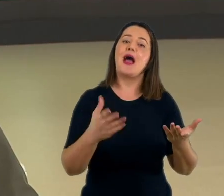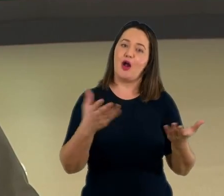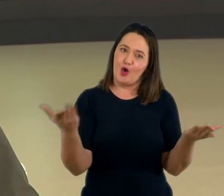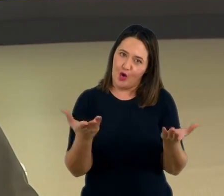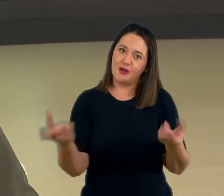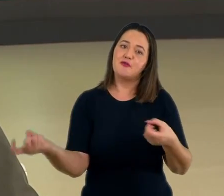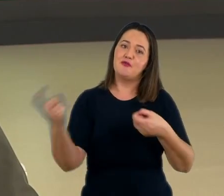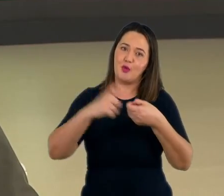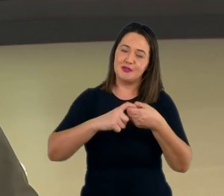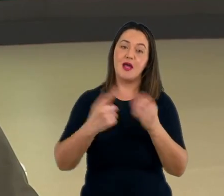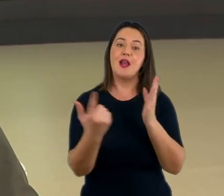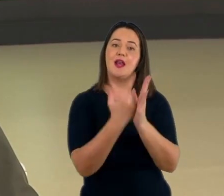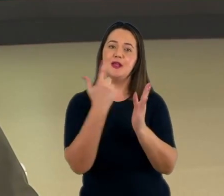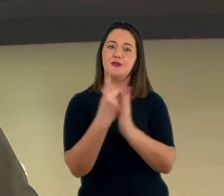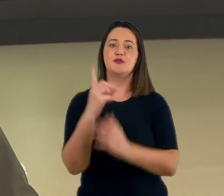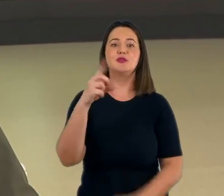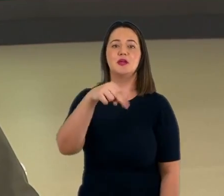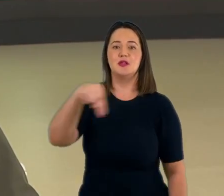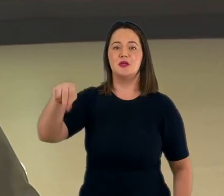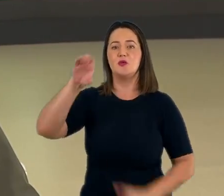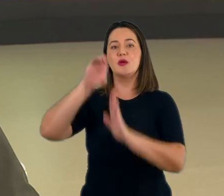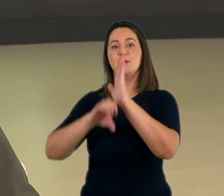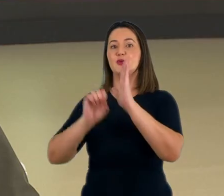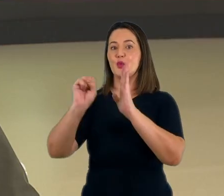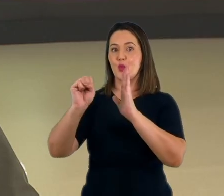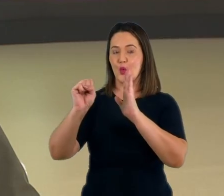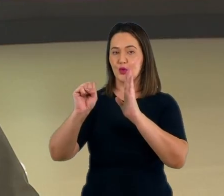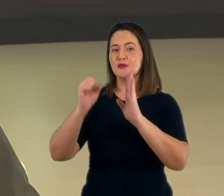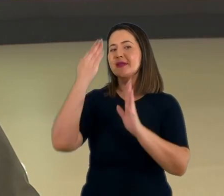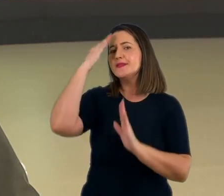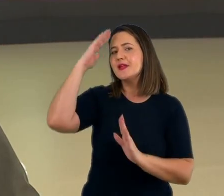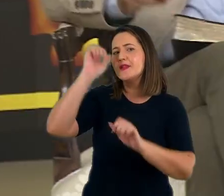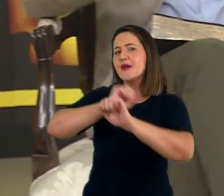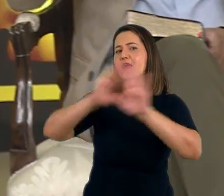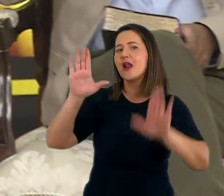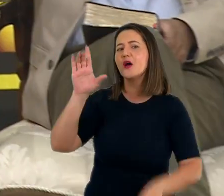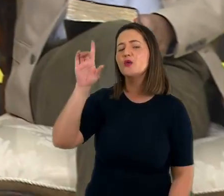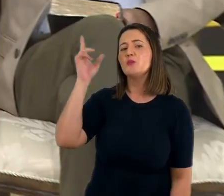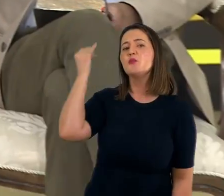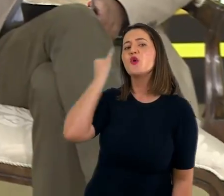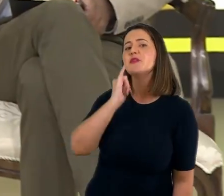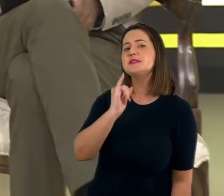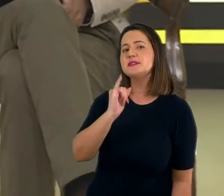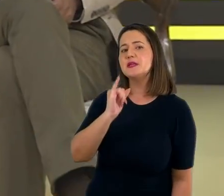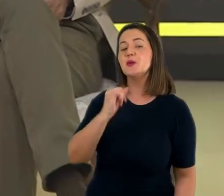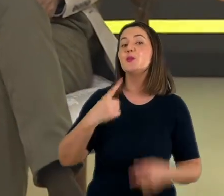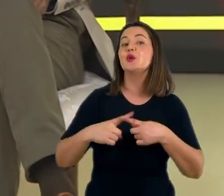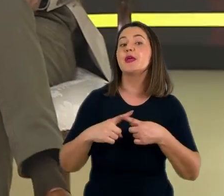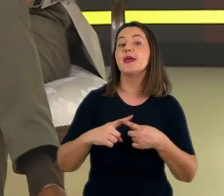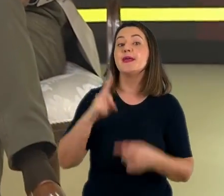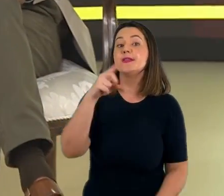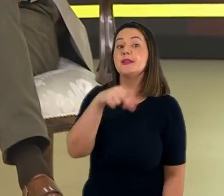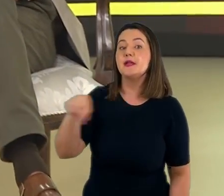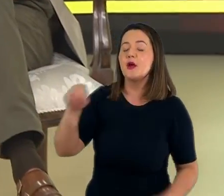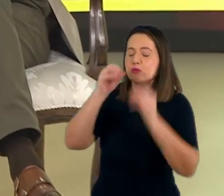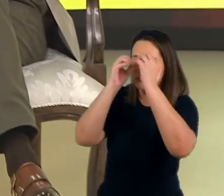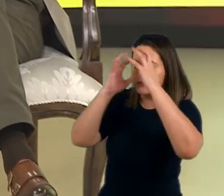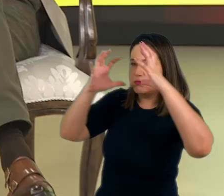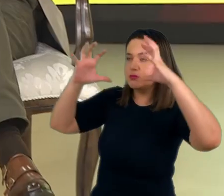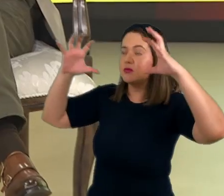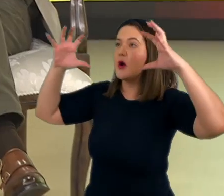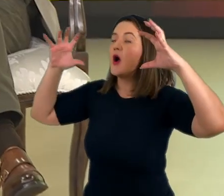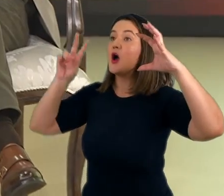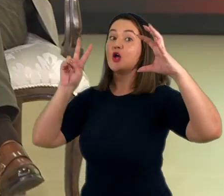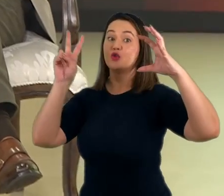sim nós podemos voltar para o contexto de Daniel capítulo 8. Enquanto a visão se desenrolava, Daniel